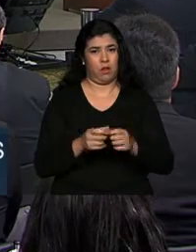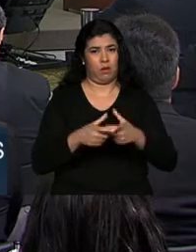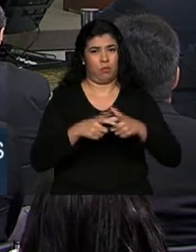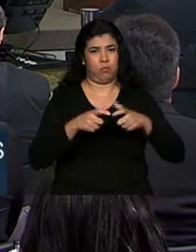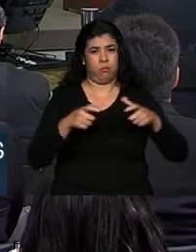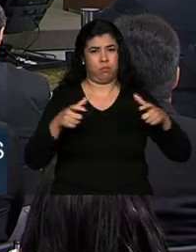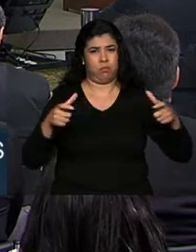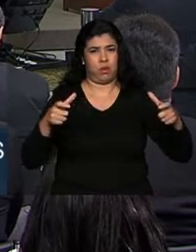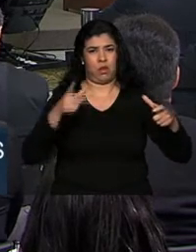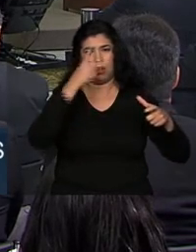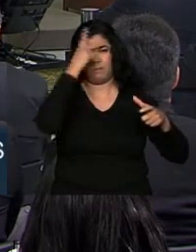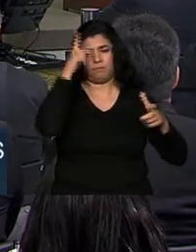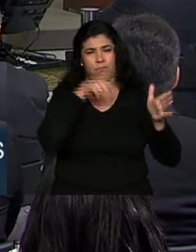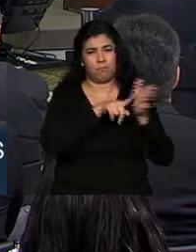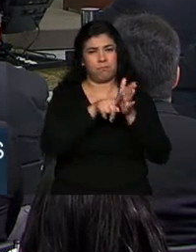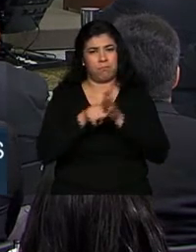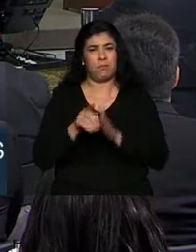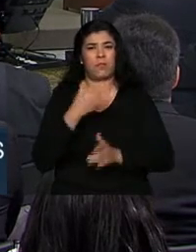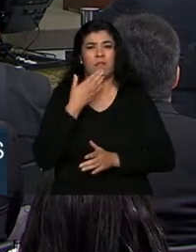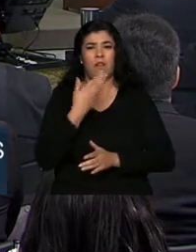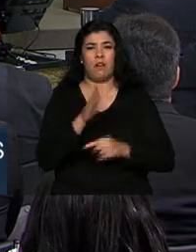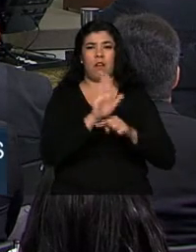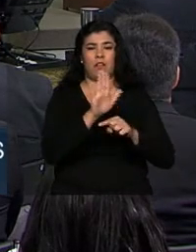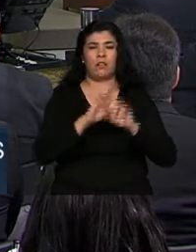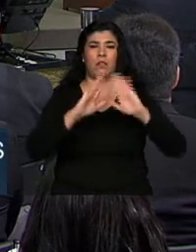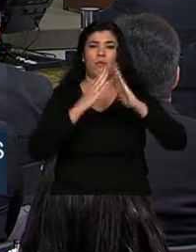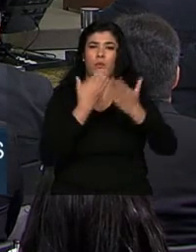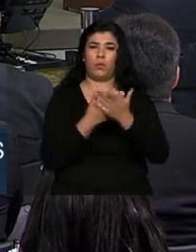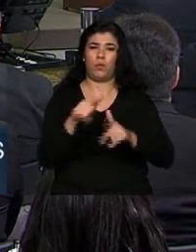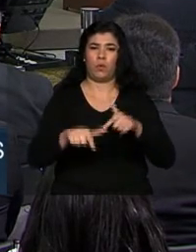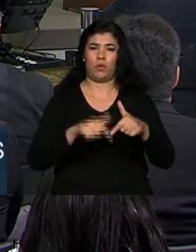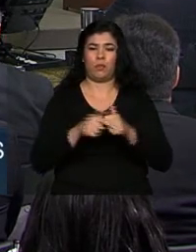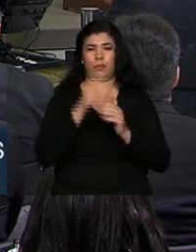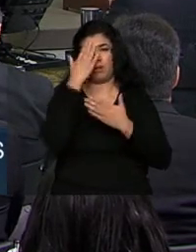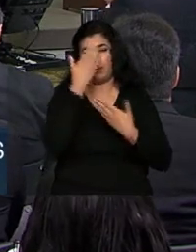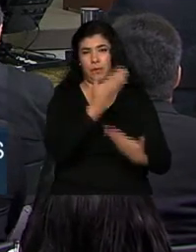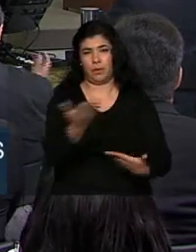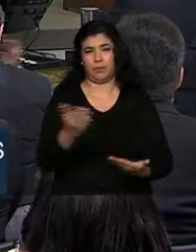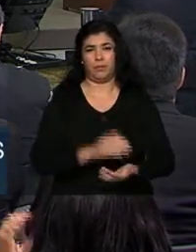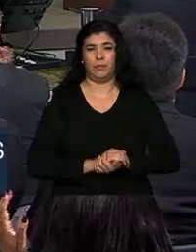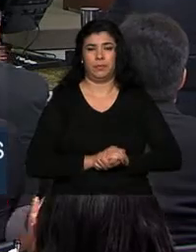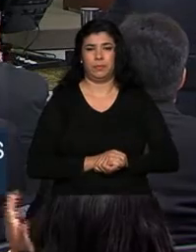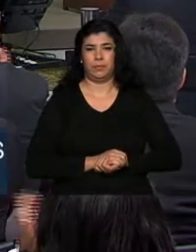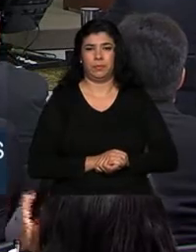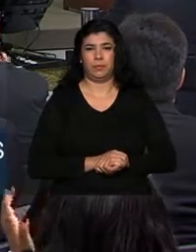no país em favor da escola do trabalho. Muito obrigado.